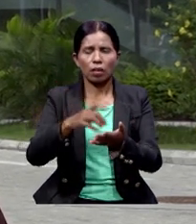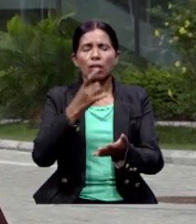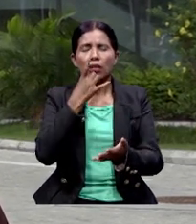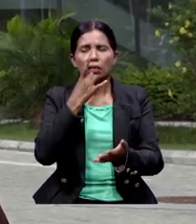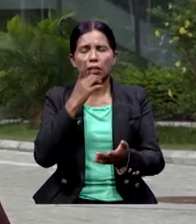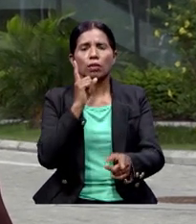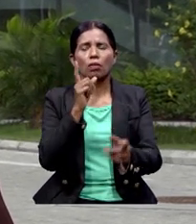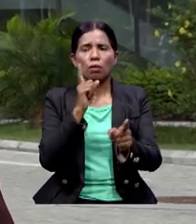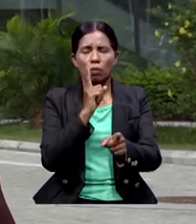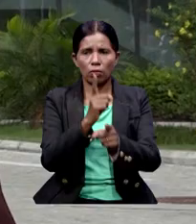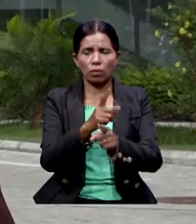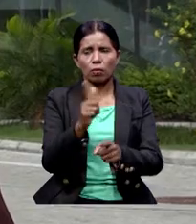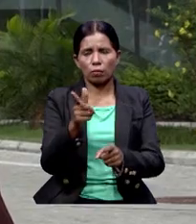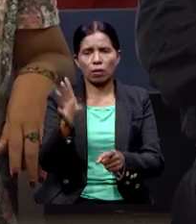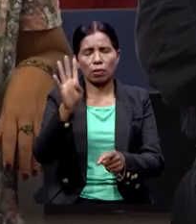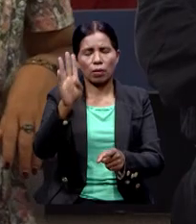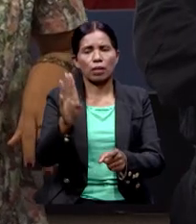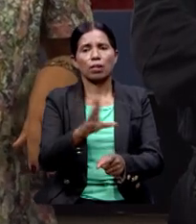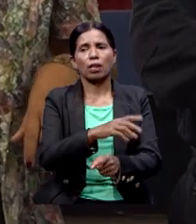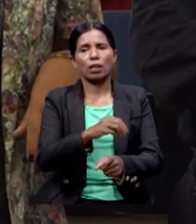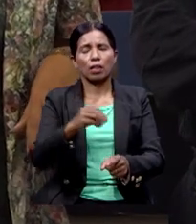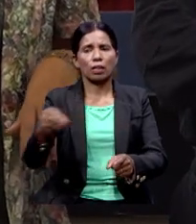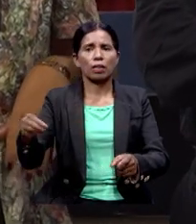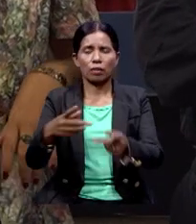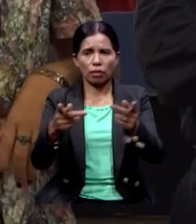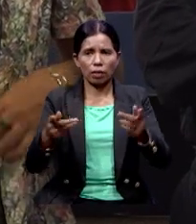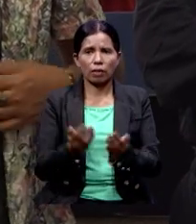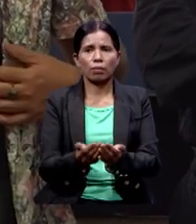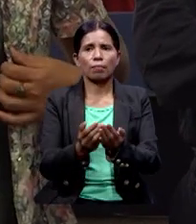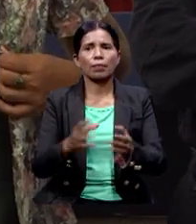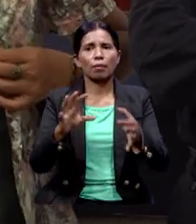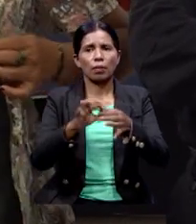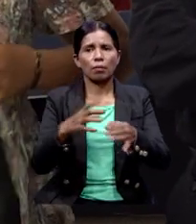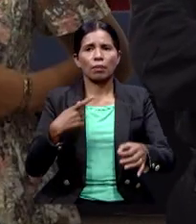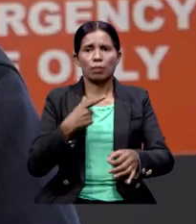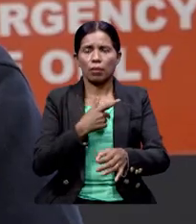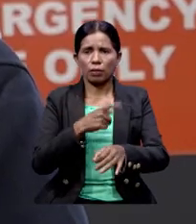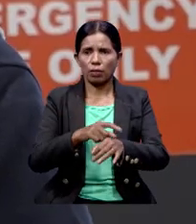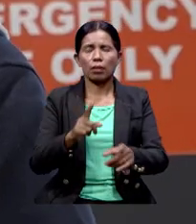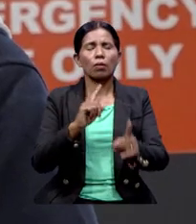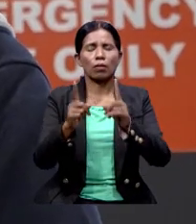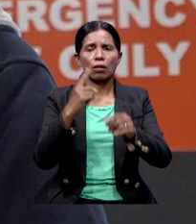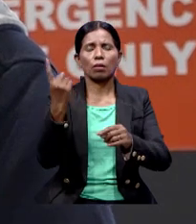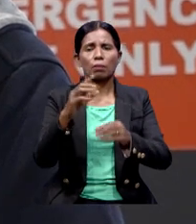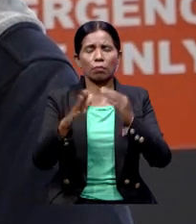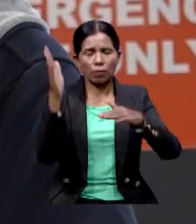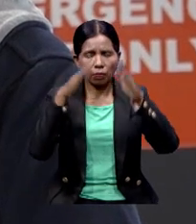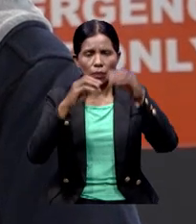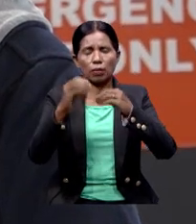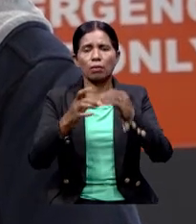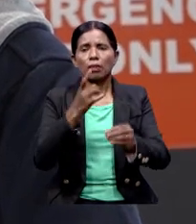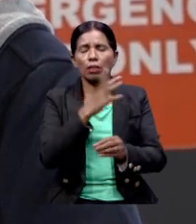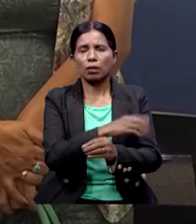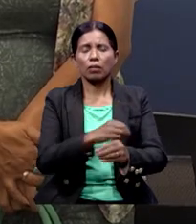eletricidade 24 horas para ia Porto dele. Antes nemos membro do Parlamento Nacional sempre questiona problema linha internet nebe lao lento, hori